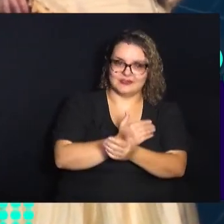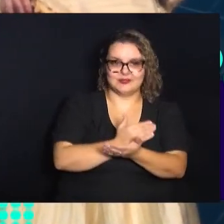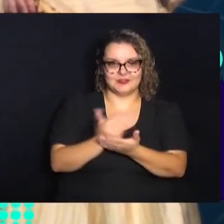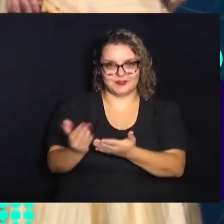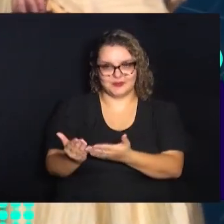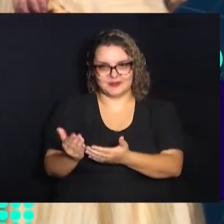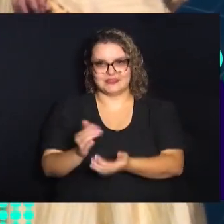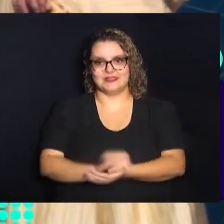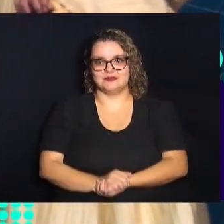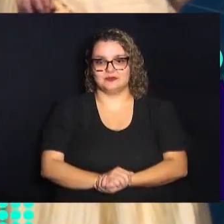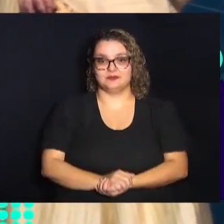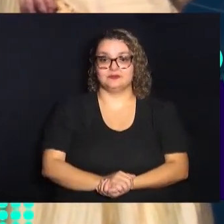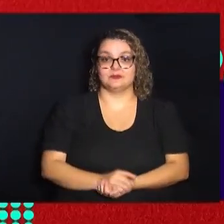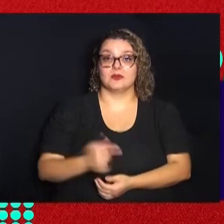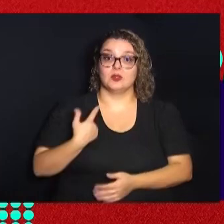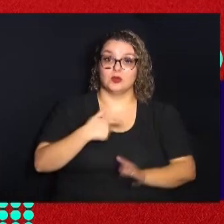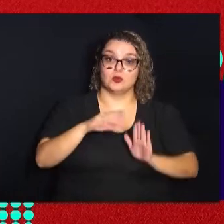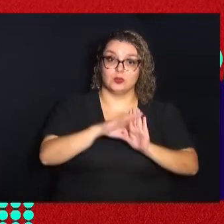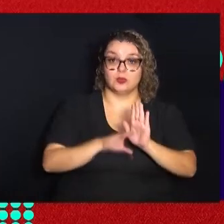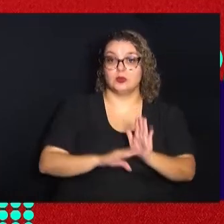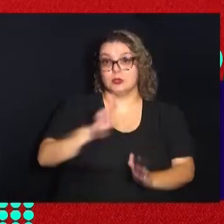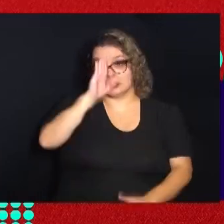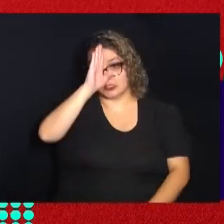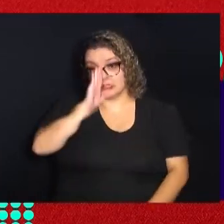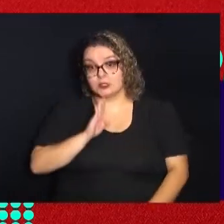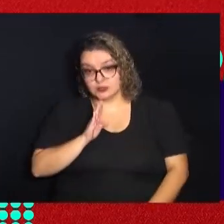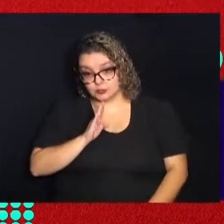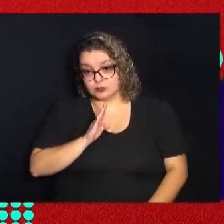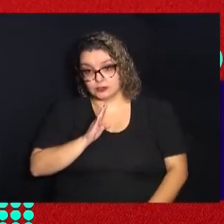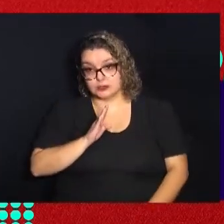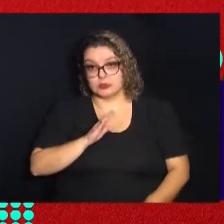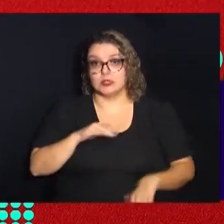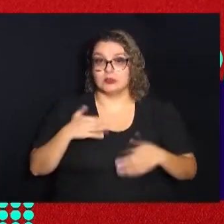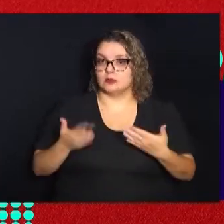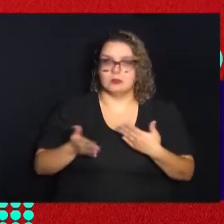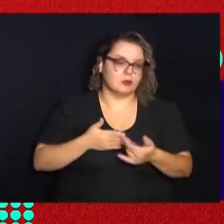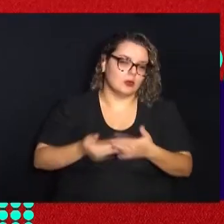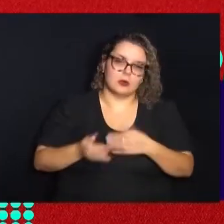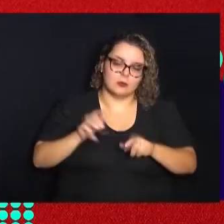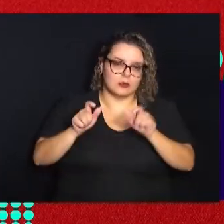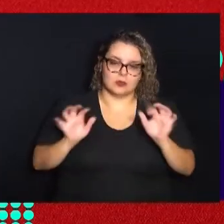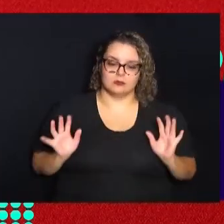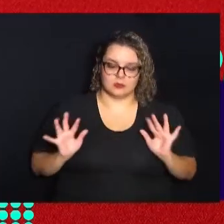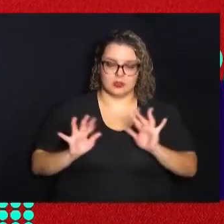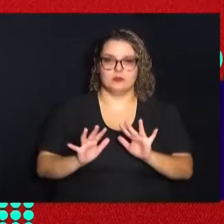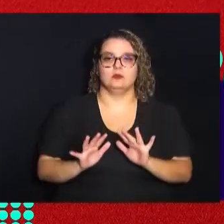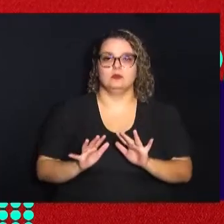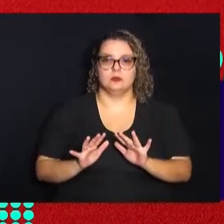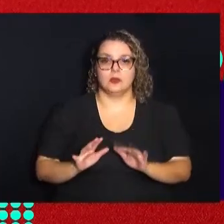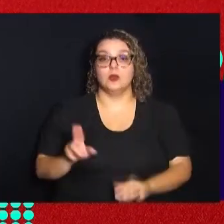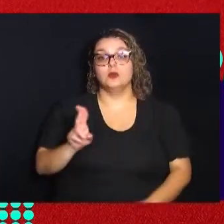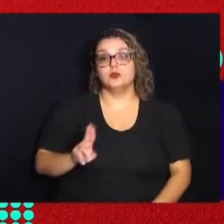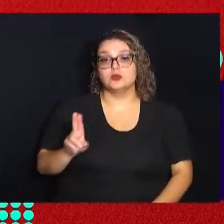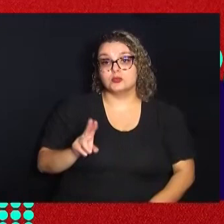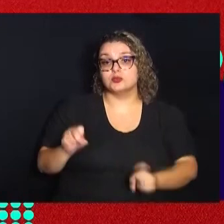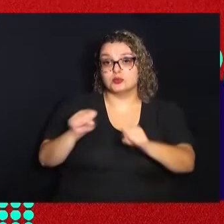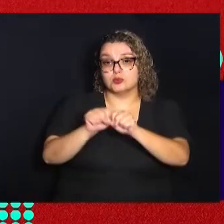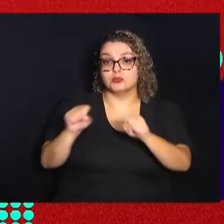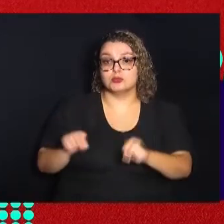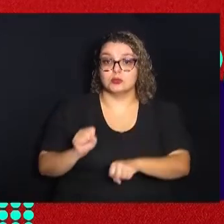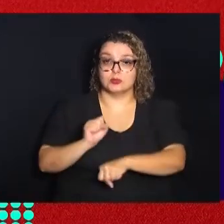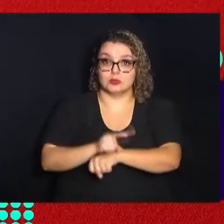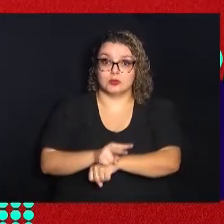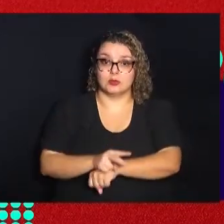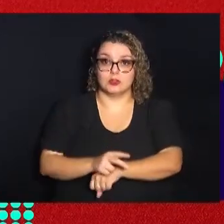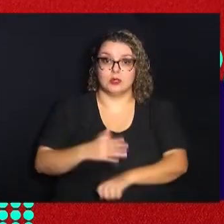antes de começar o espetáculo. A nossa programação cultural é gratuita, então qualquer pessoa pode vir. A gente usa um